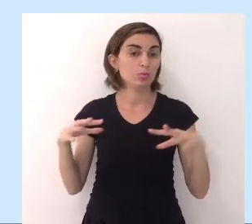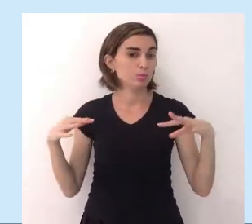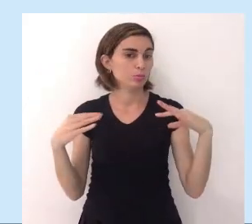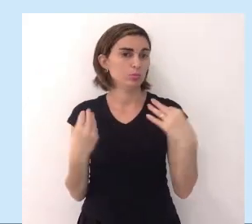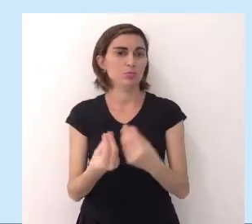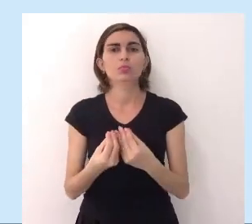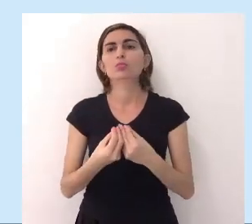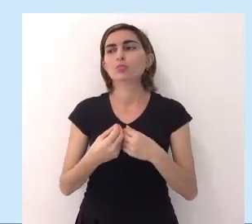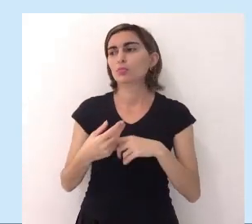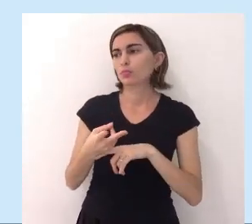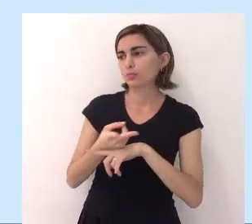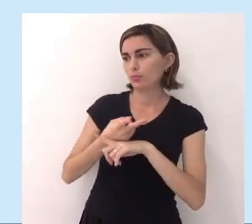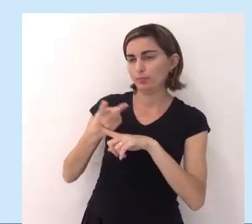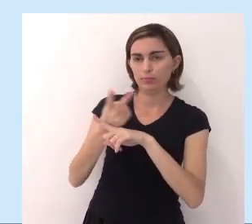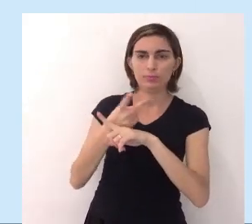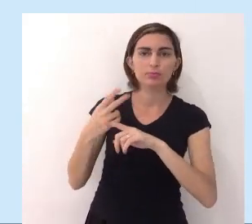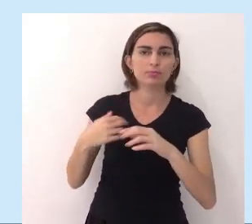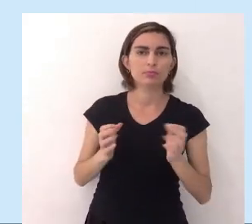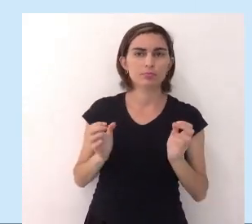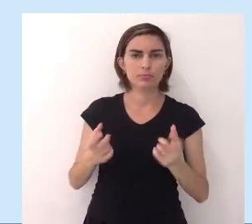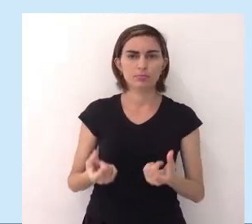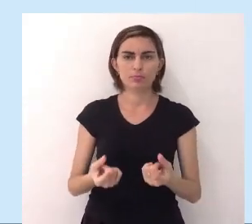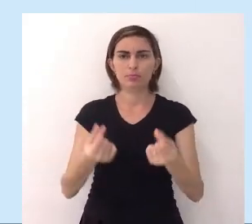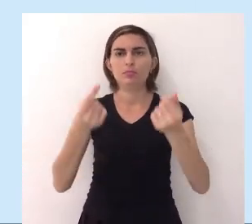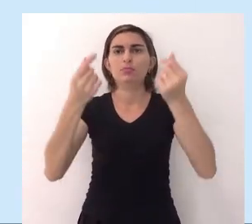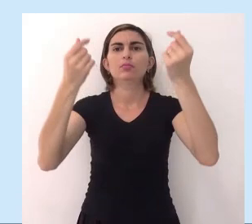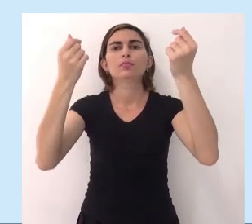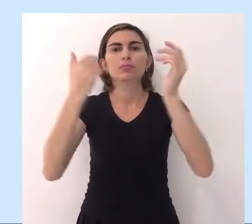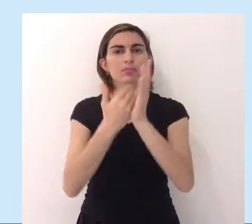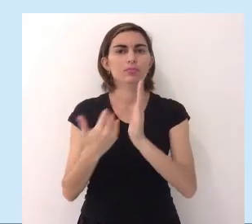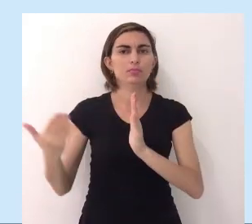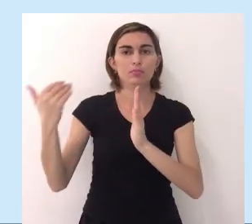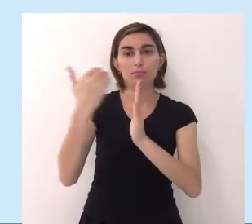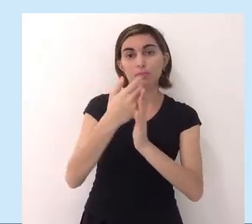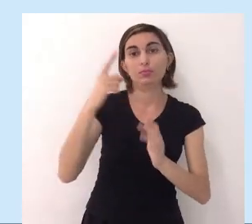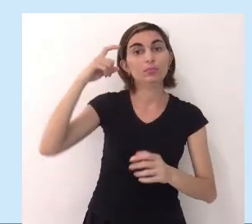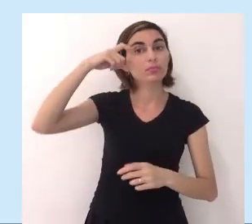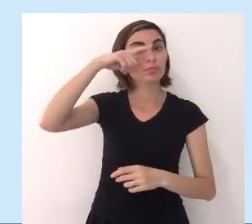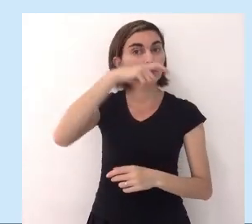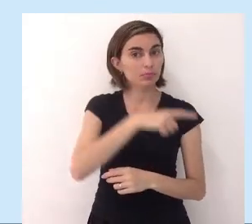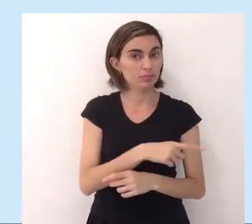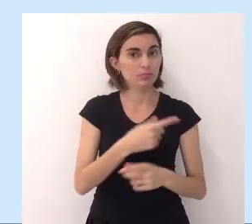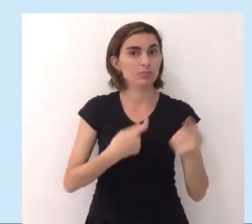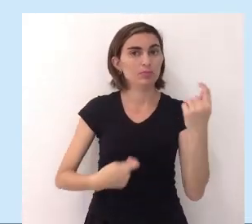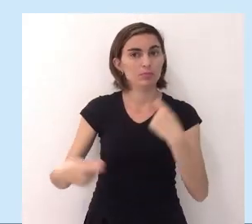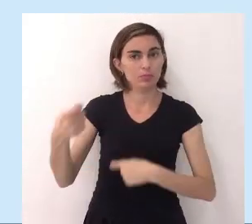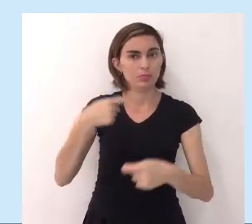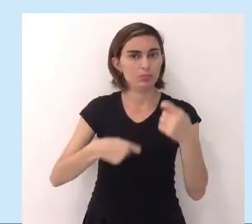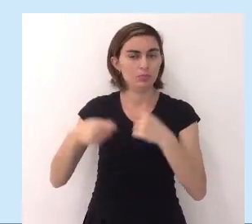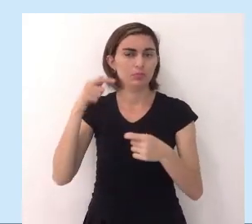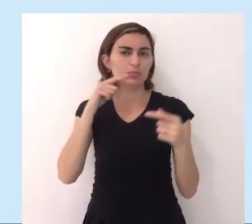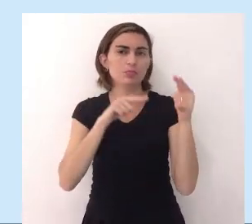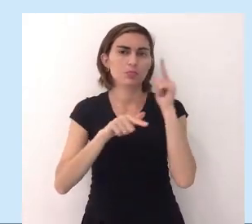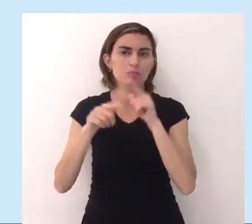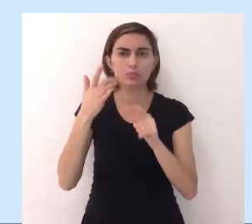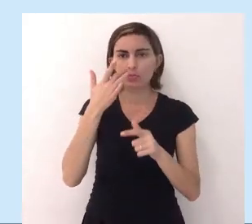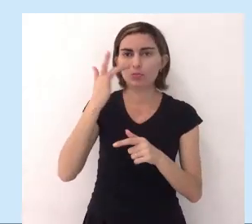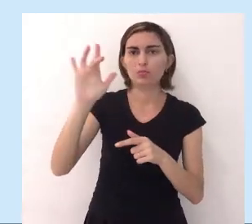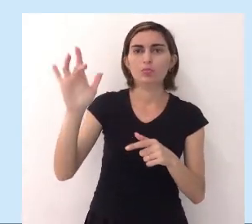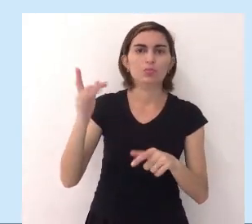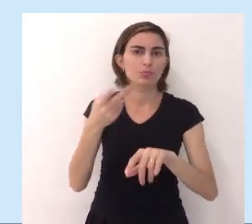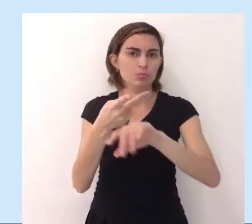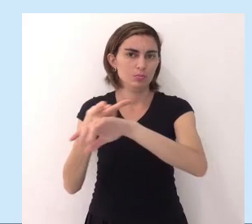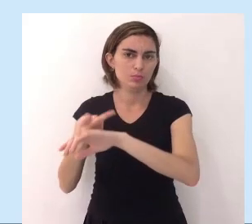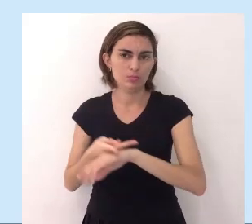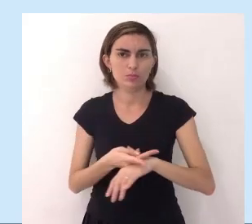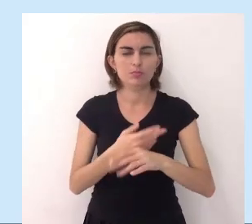recursos, né, de busca para enriquecer ainda mais, e era muito difícil um comerciante conseguir ouro e prata.